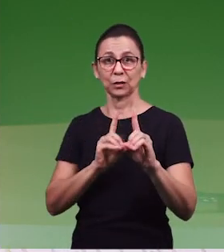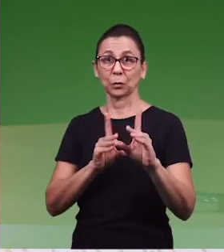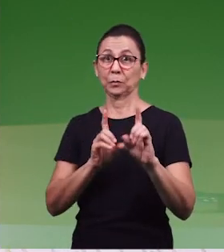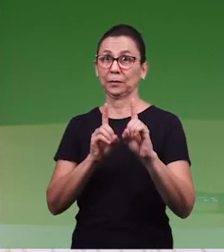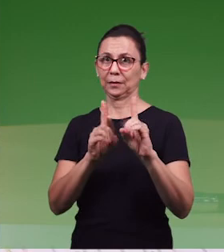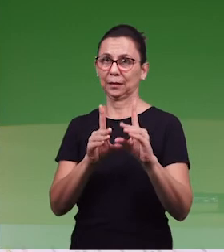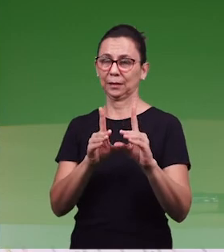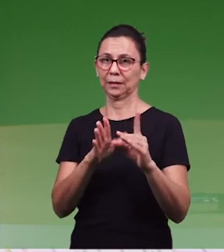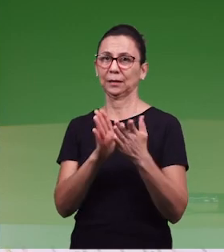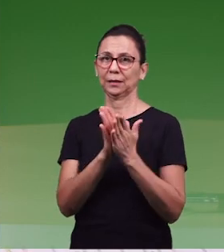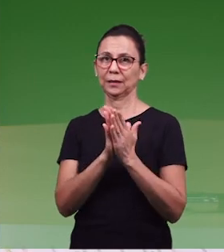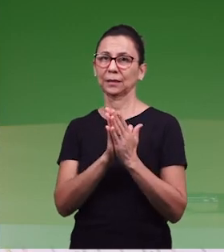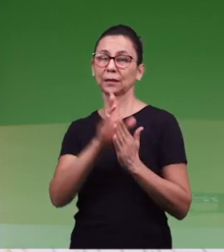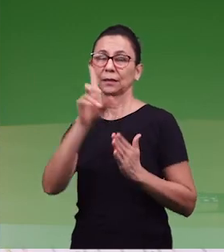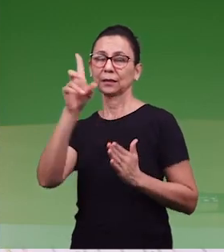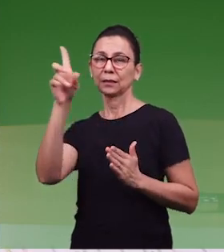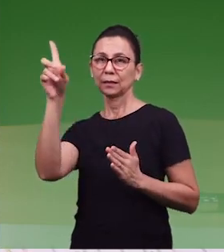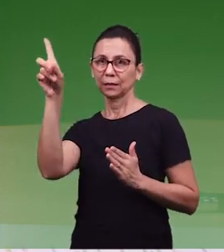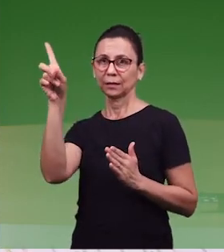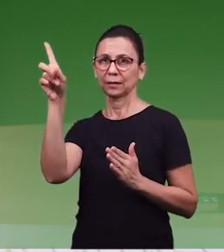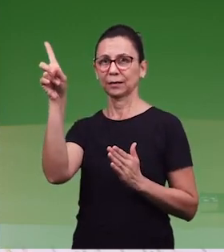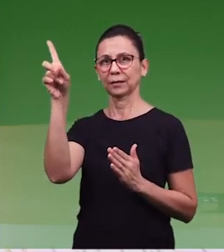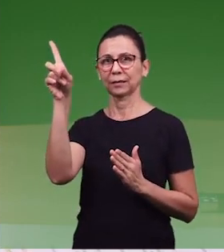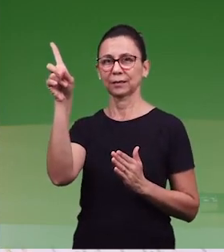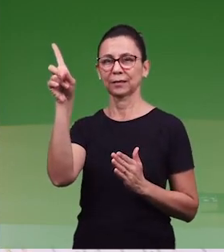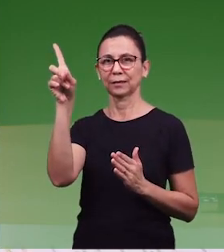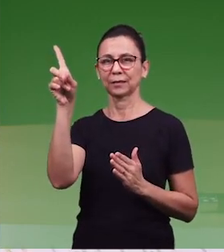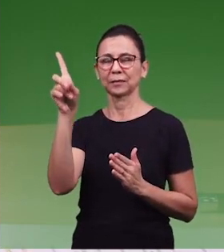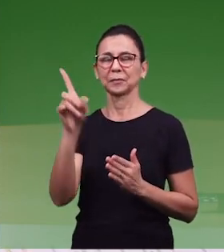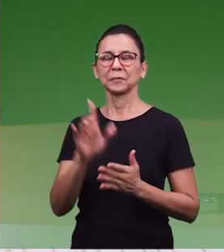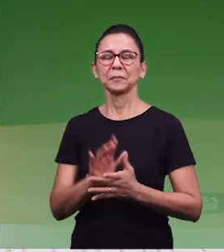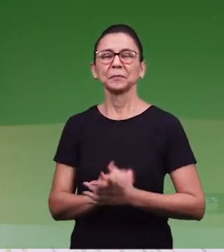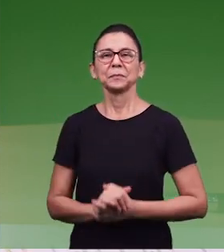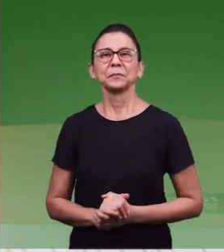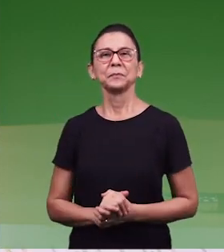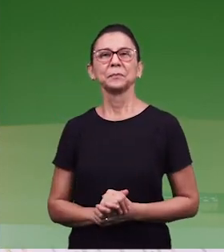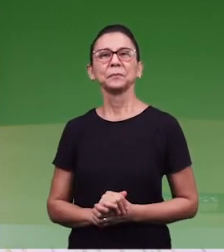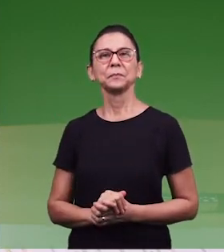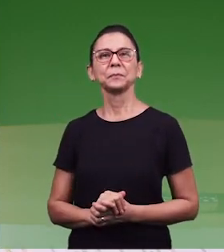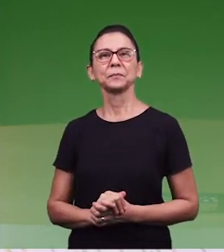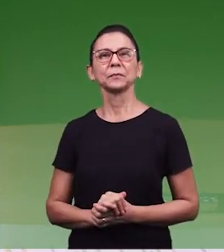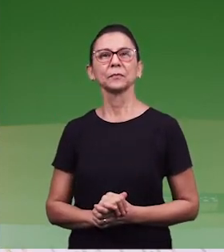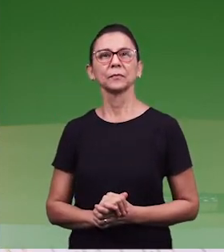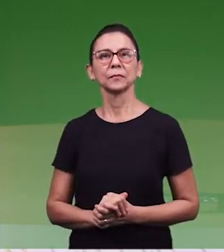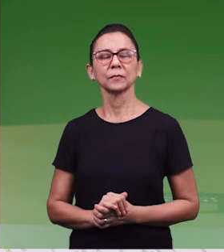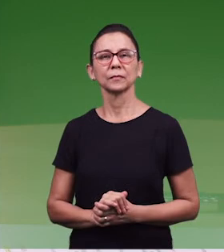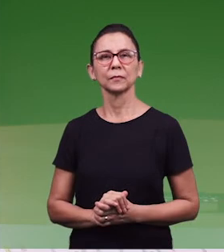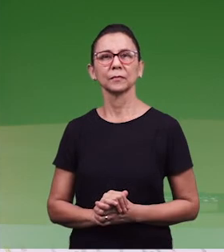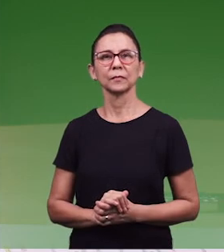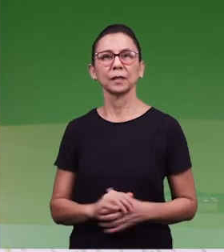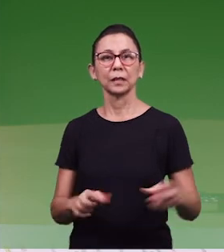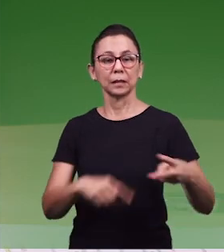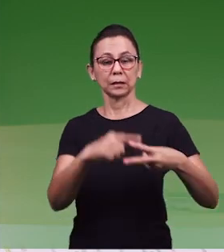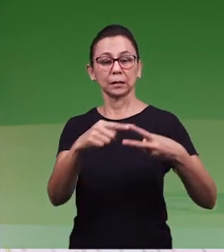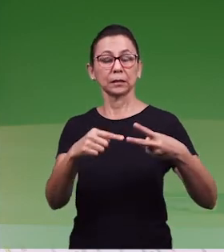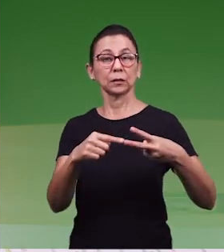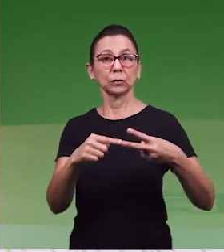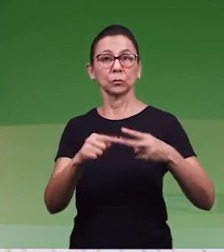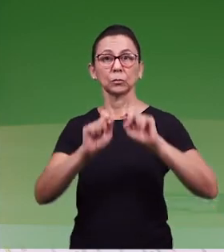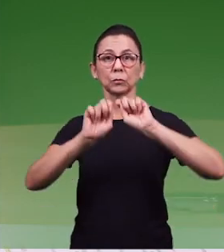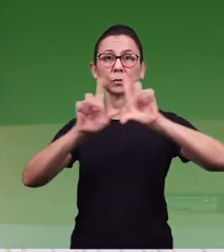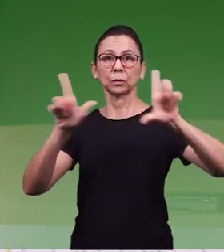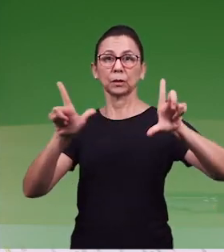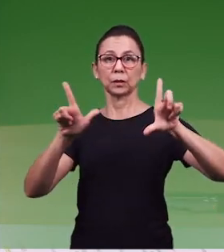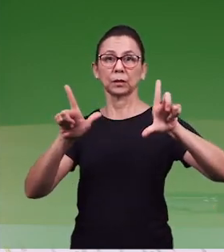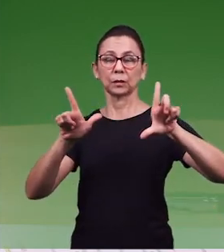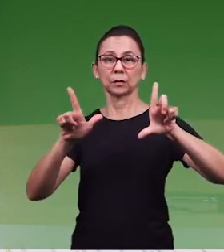a palavra de Deus. E nós estamos aqui começando o segundo programa com o tema Os Recursos da Graça. Nós mais